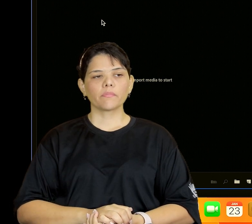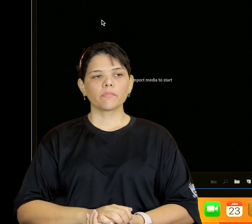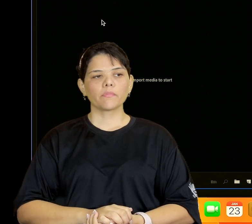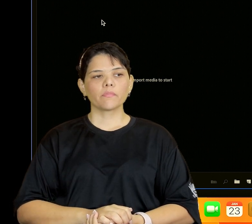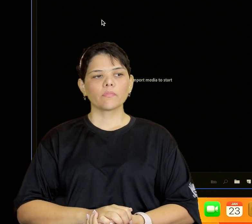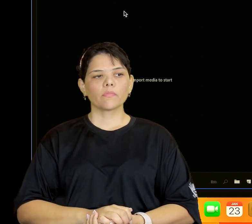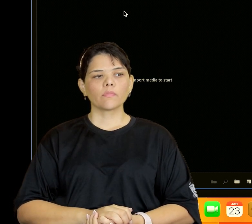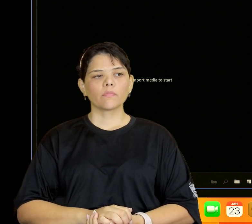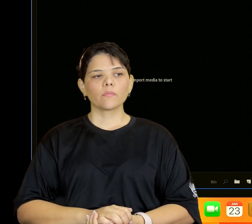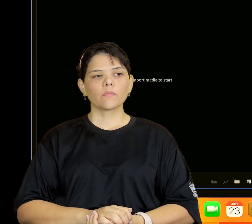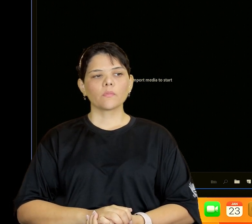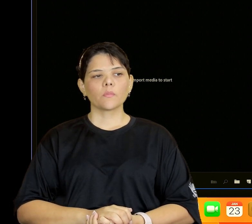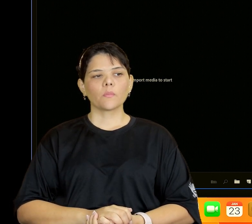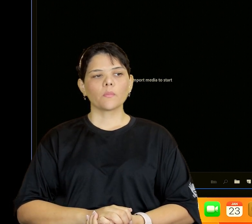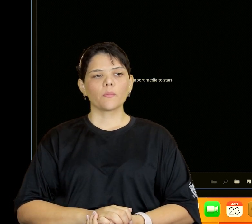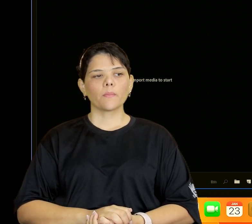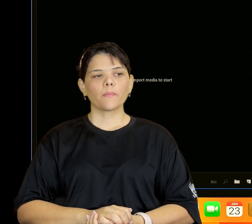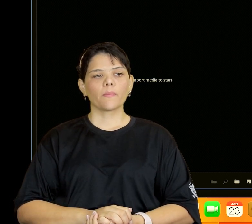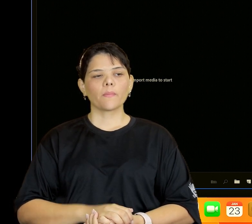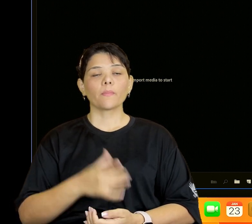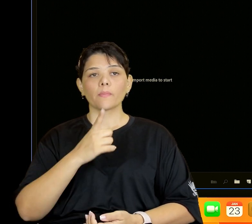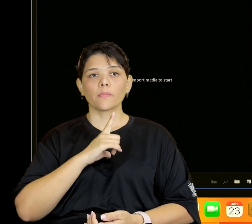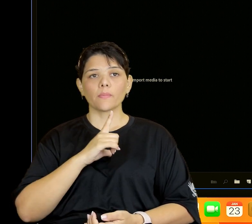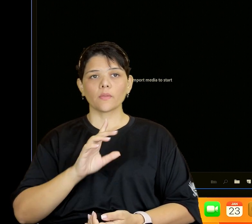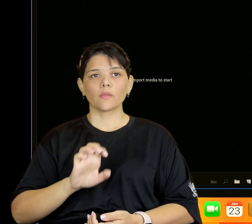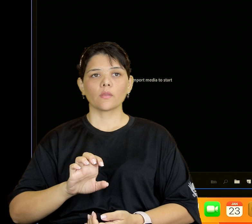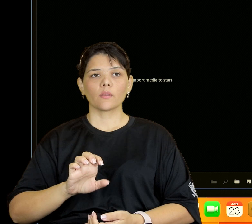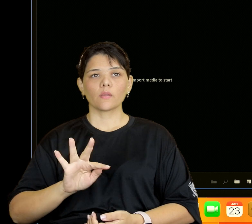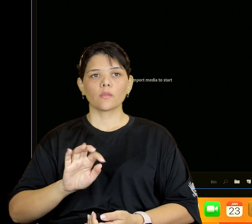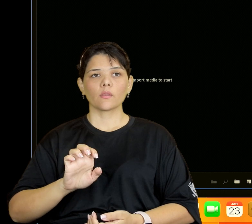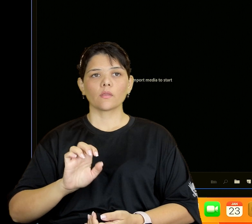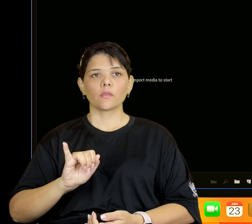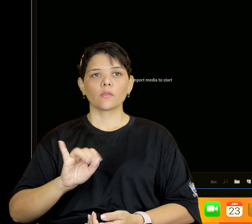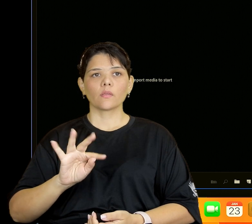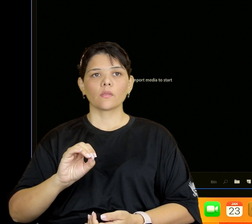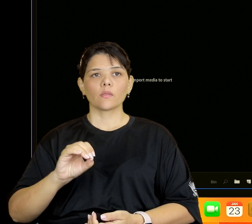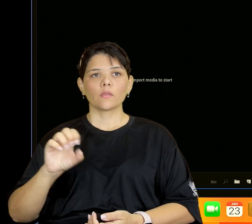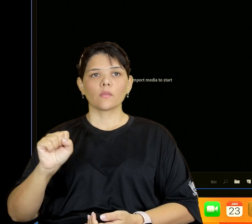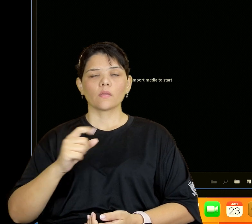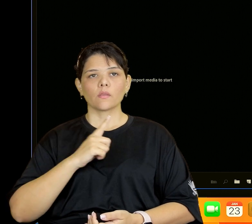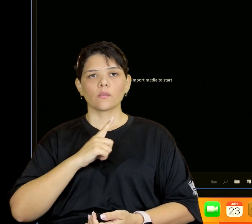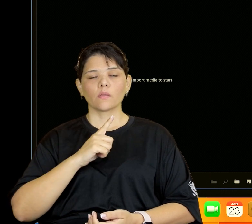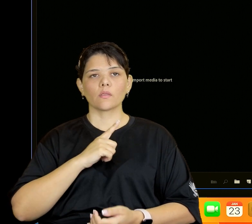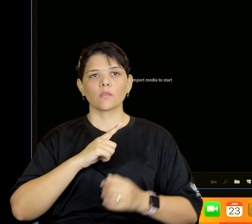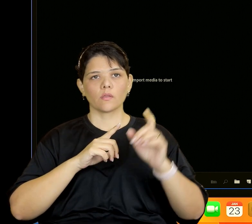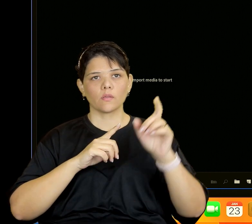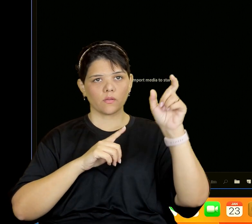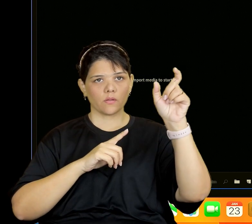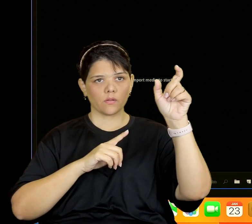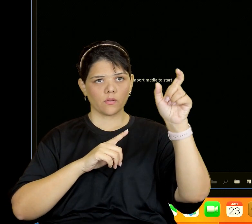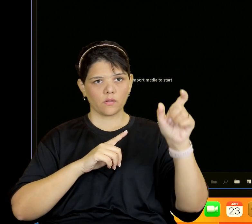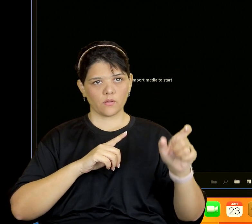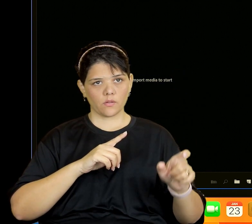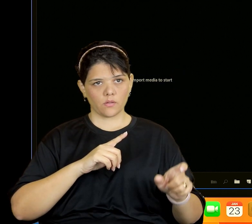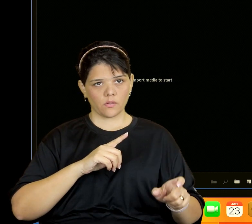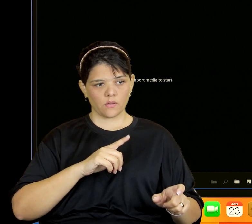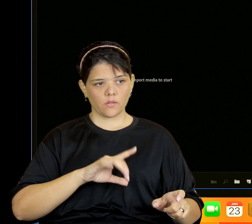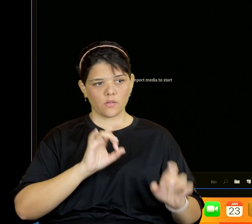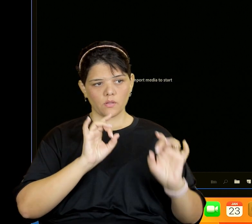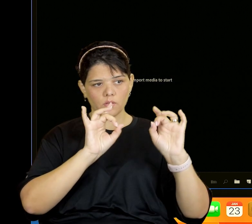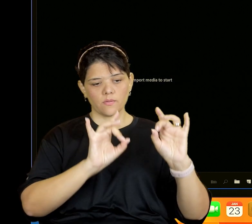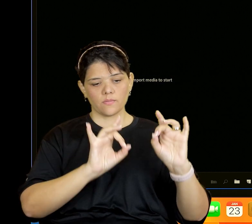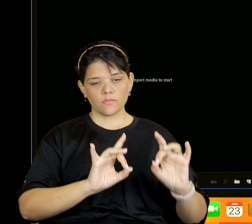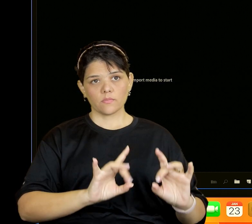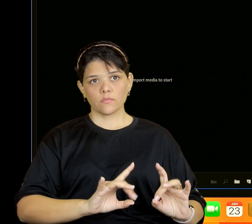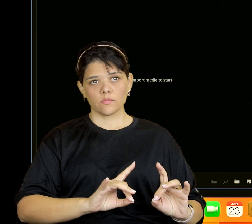E os efeitos, a gente tem janelas específicas aqui. Então, onde no DaVinci